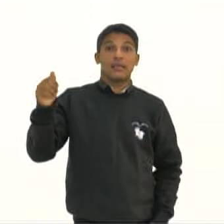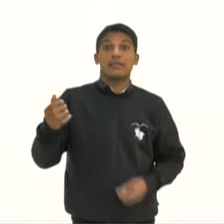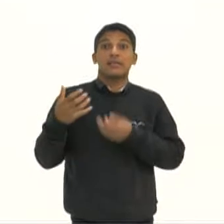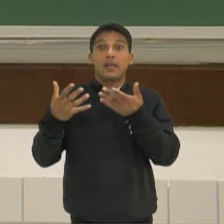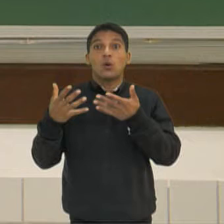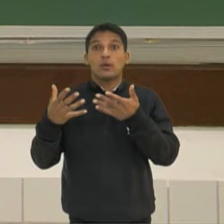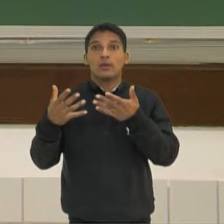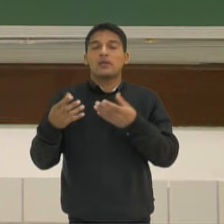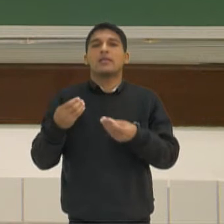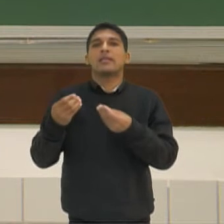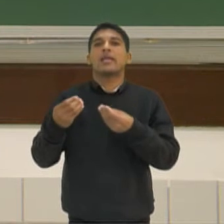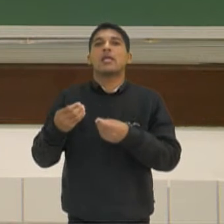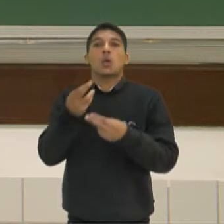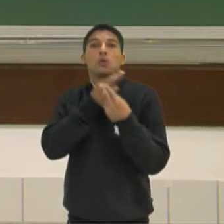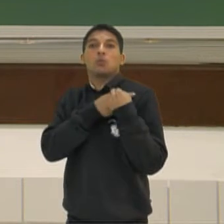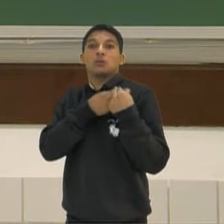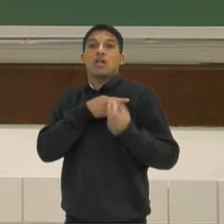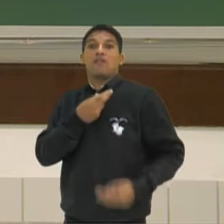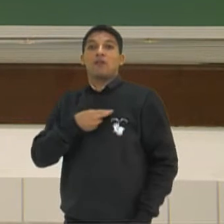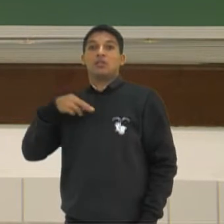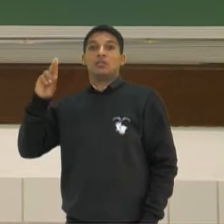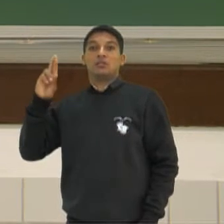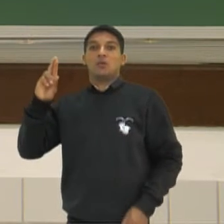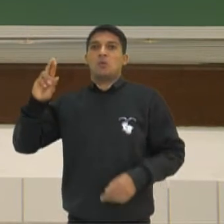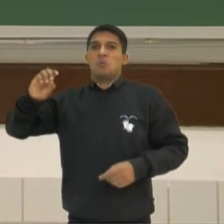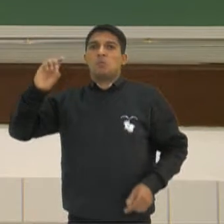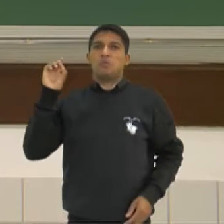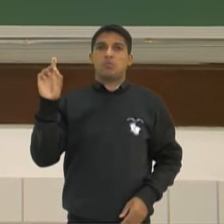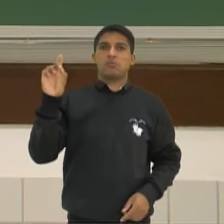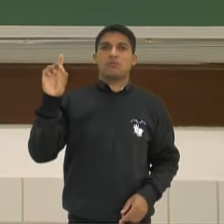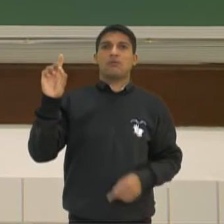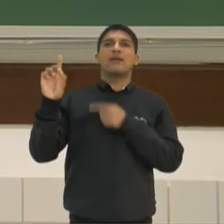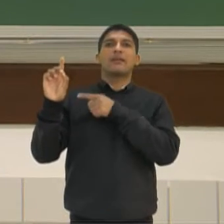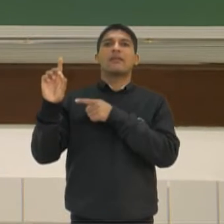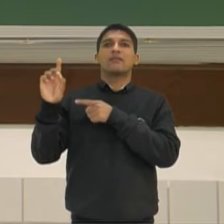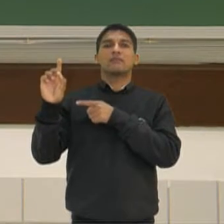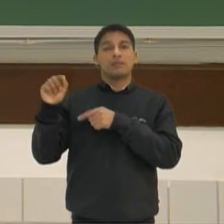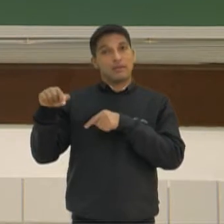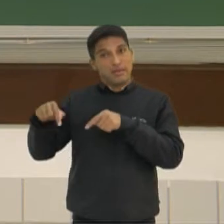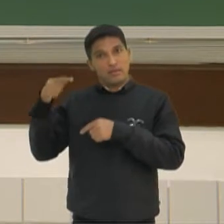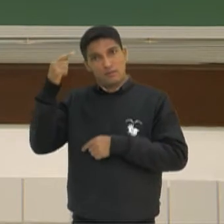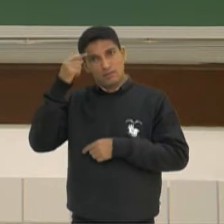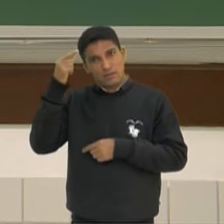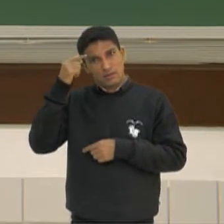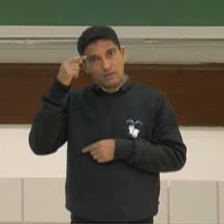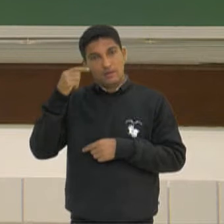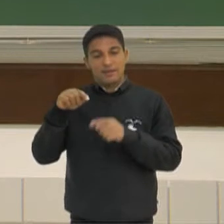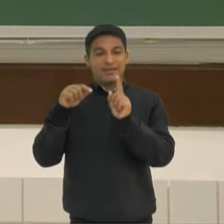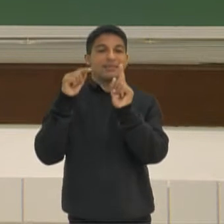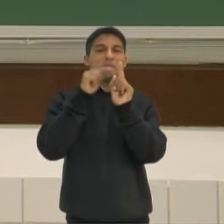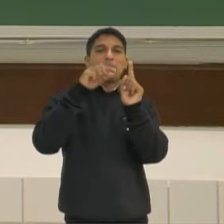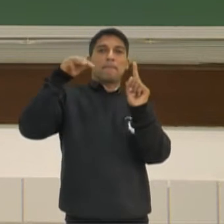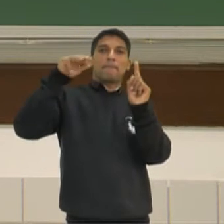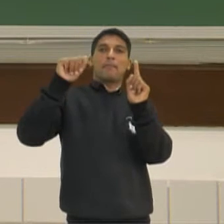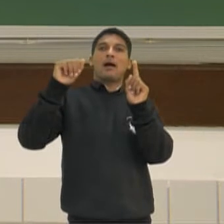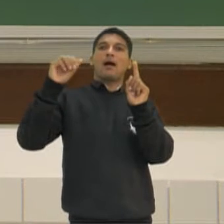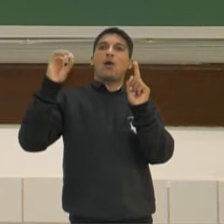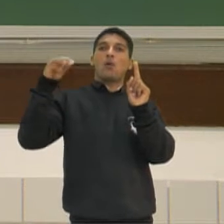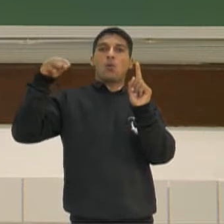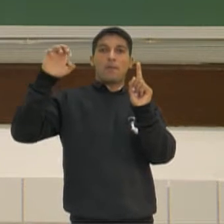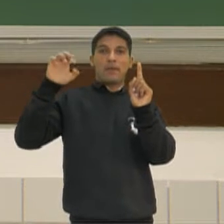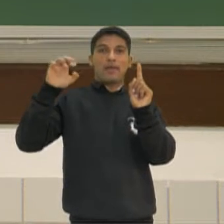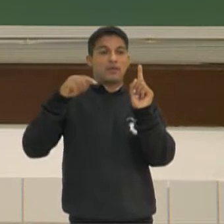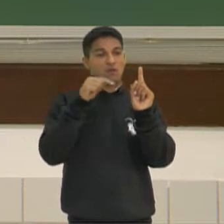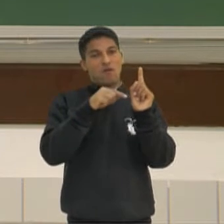sucessor, né, do Islã deveria ser o próximo descendente na linhagem de Maomé. Esses dois